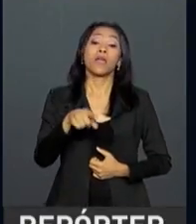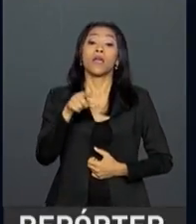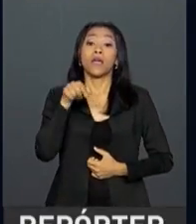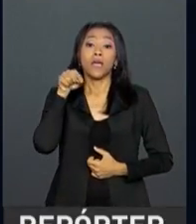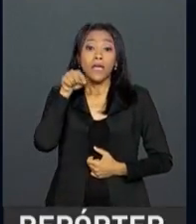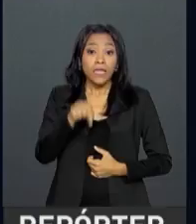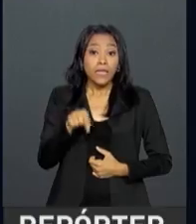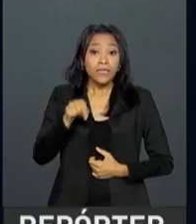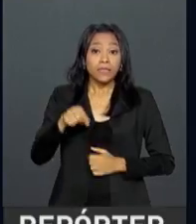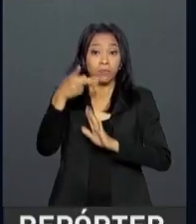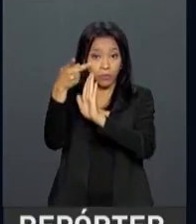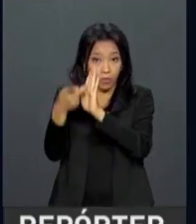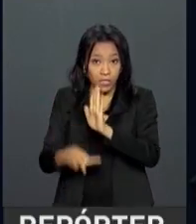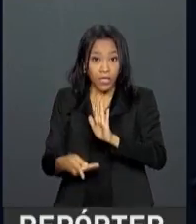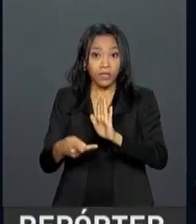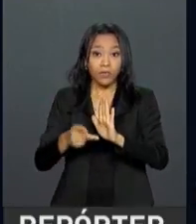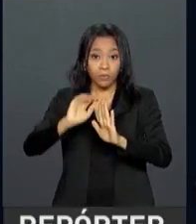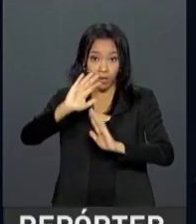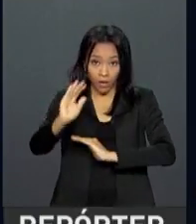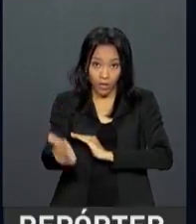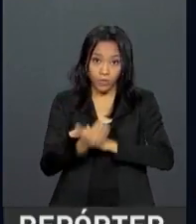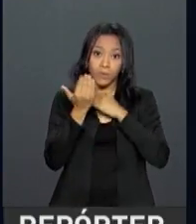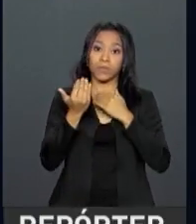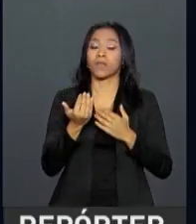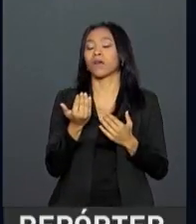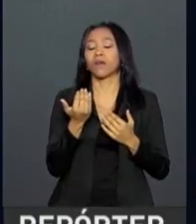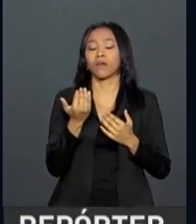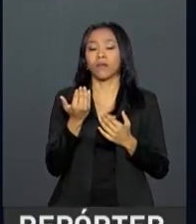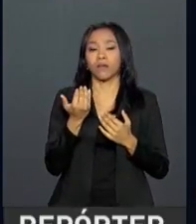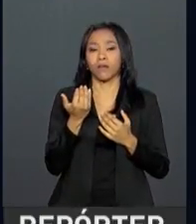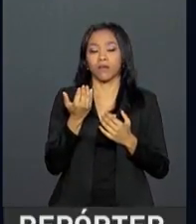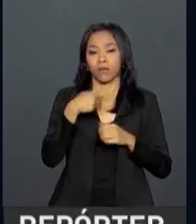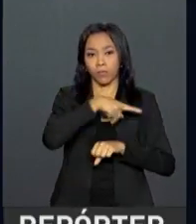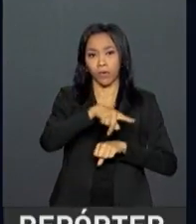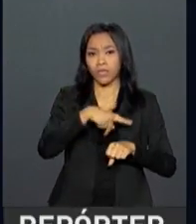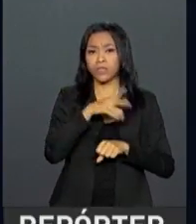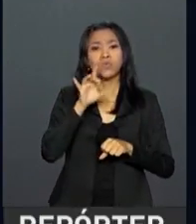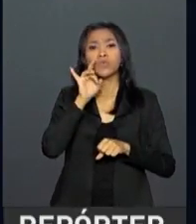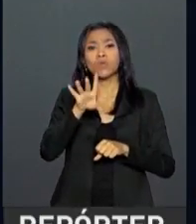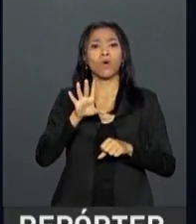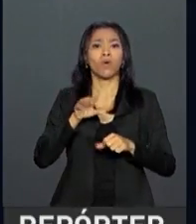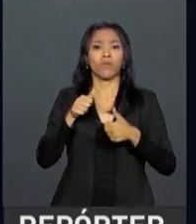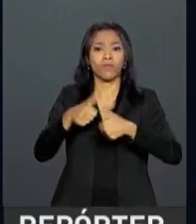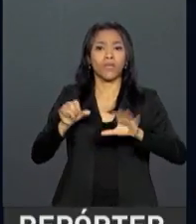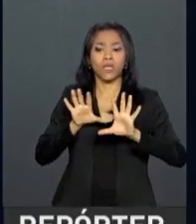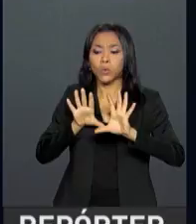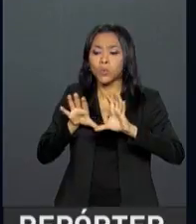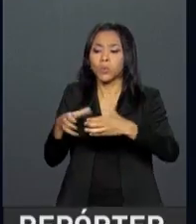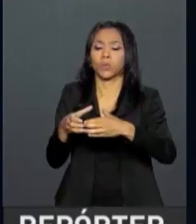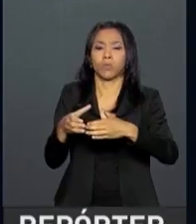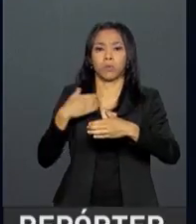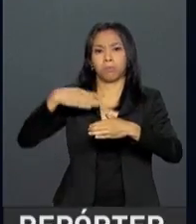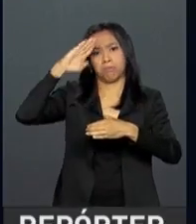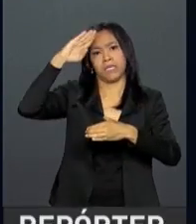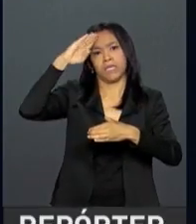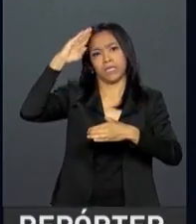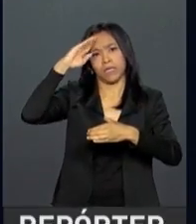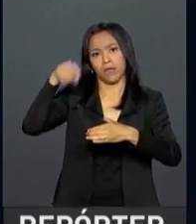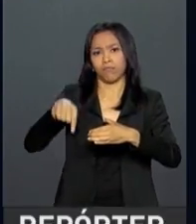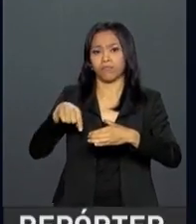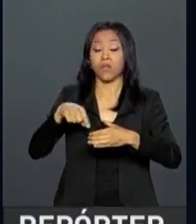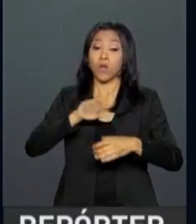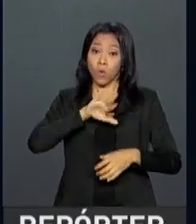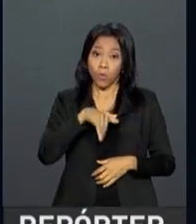prosub foi muito além da esfera militar ao construirmos os nossos